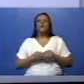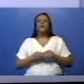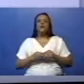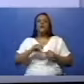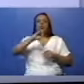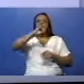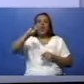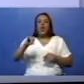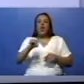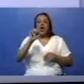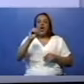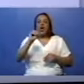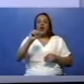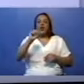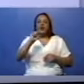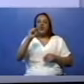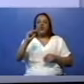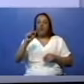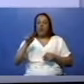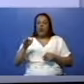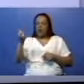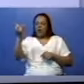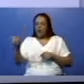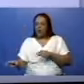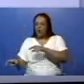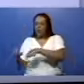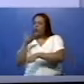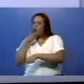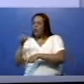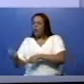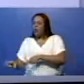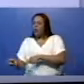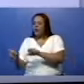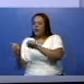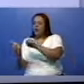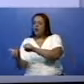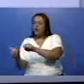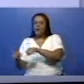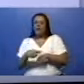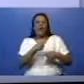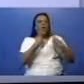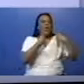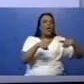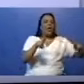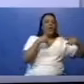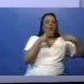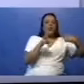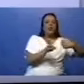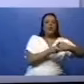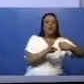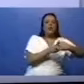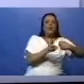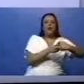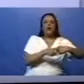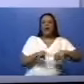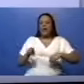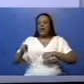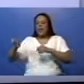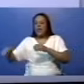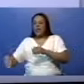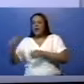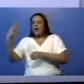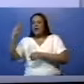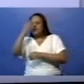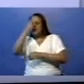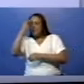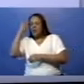João canta. Novamente, eu tenho João, que é um substantivo, e o verbo cantar. Aqui, por que ele está na terceira pessoa do singular,